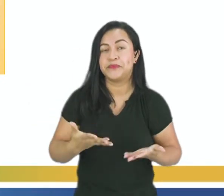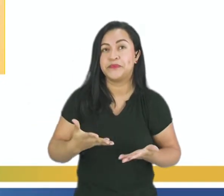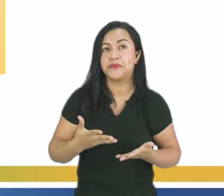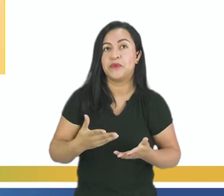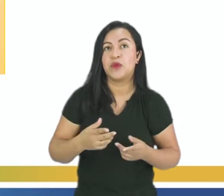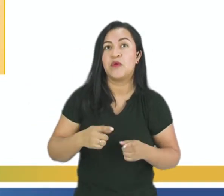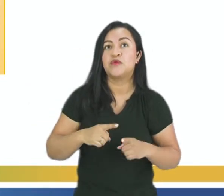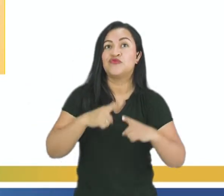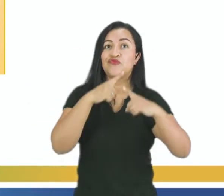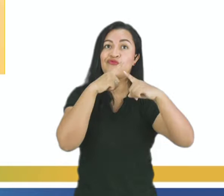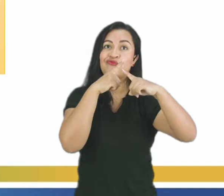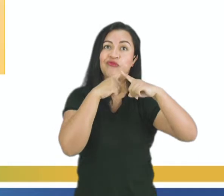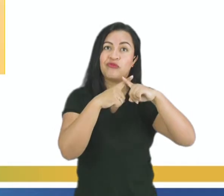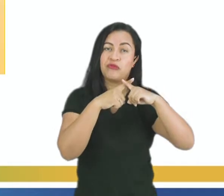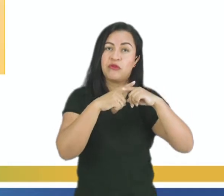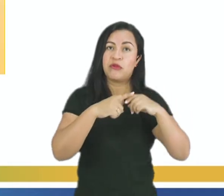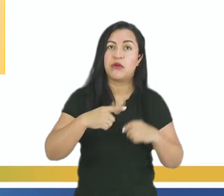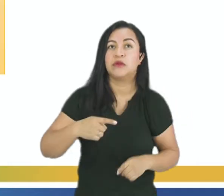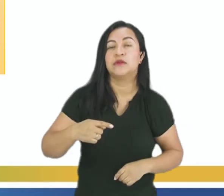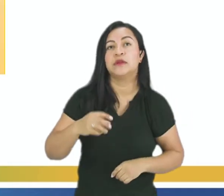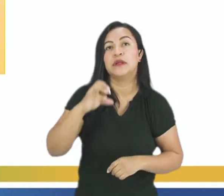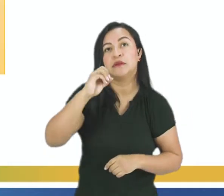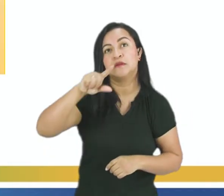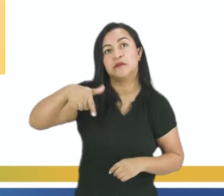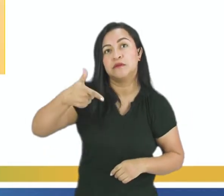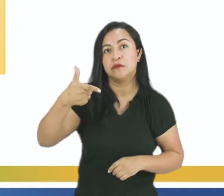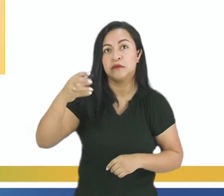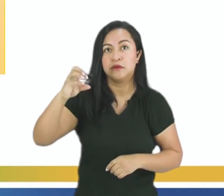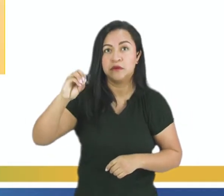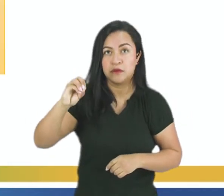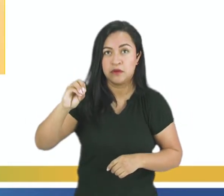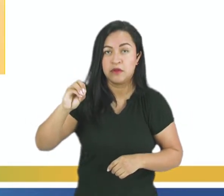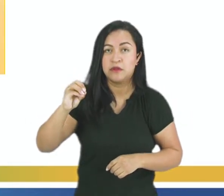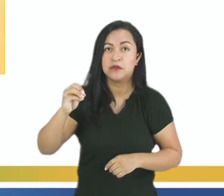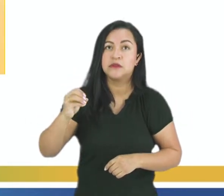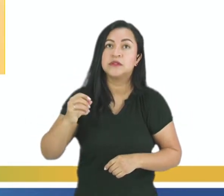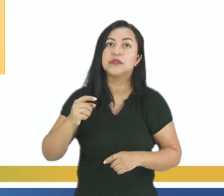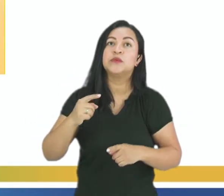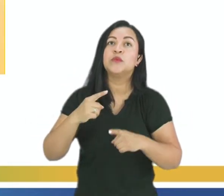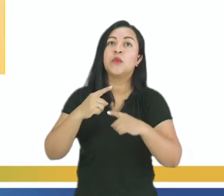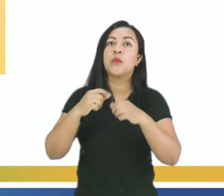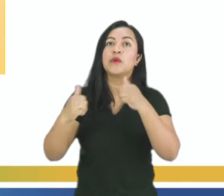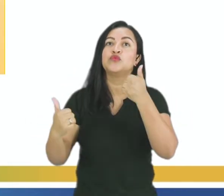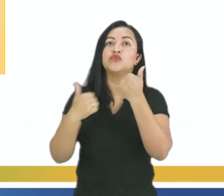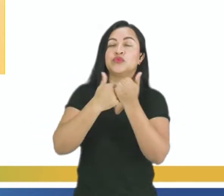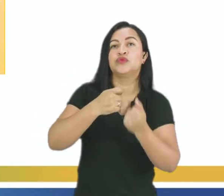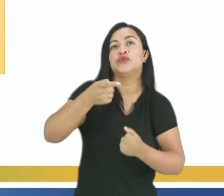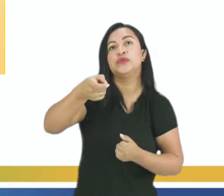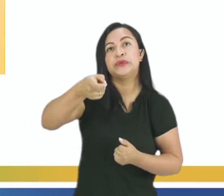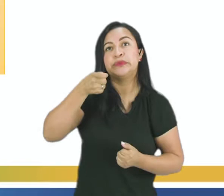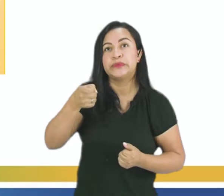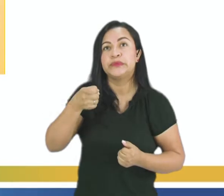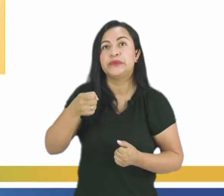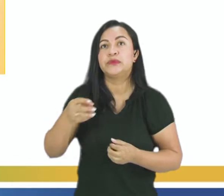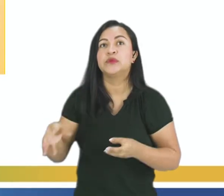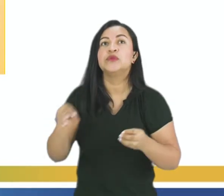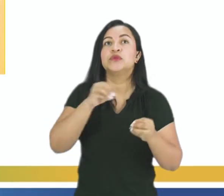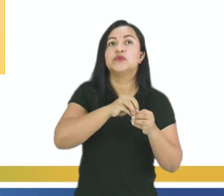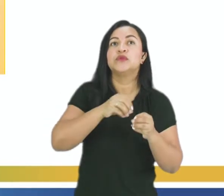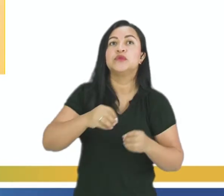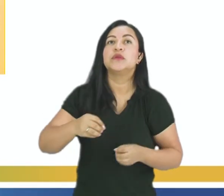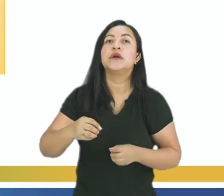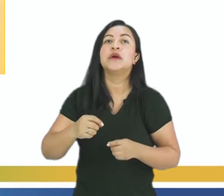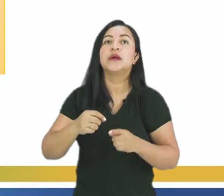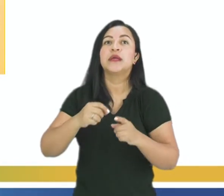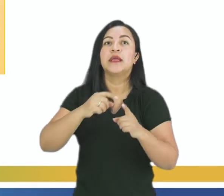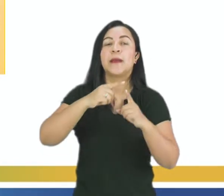nós multiplicarmos 0,10, né, que são os 10 centavos, por x, e adicionarmos ao produto, né, que é a